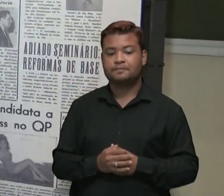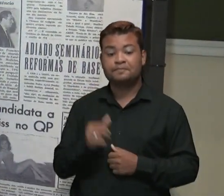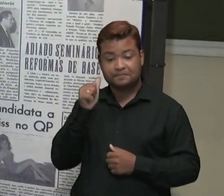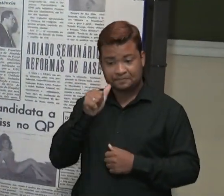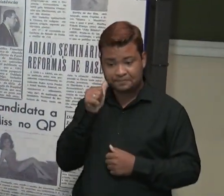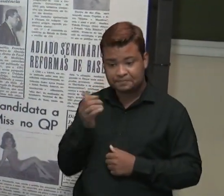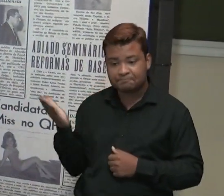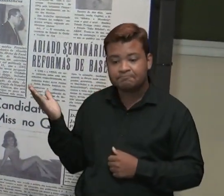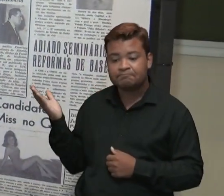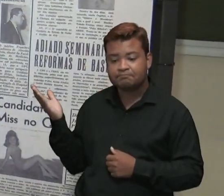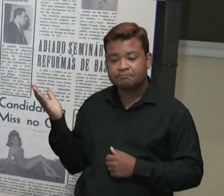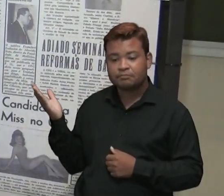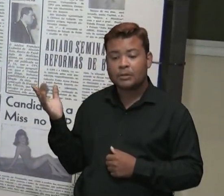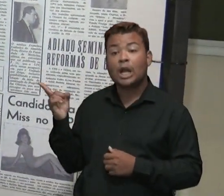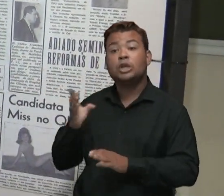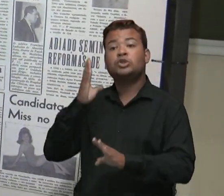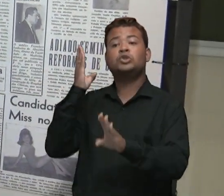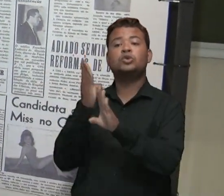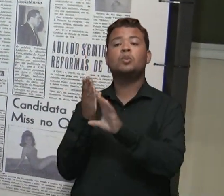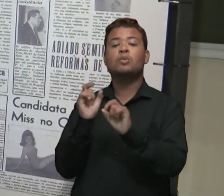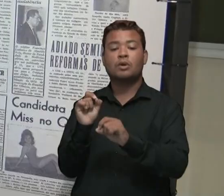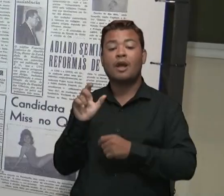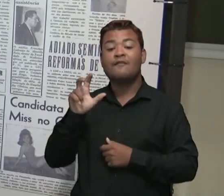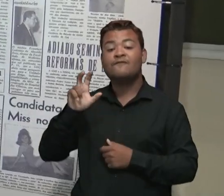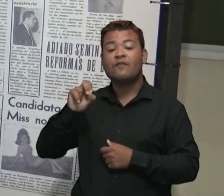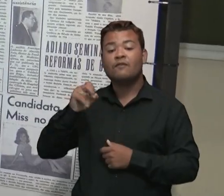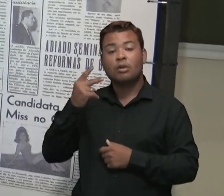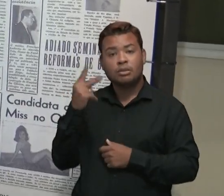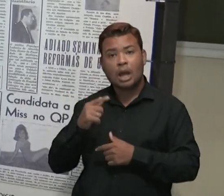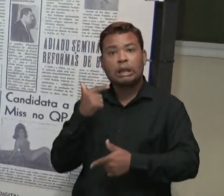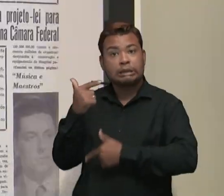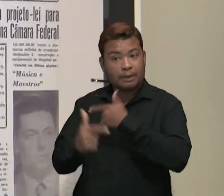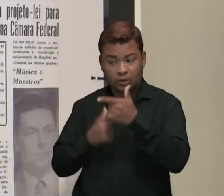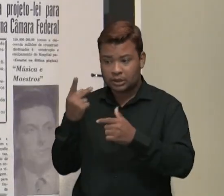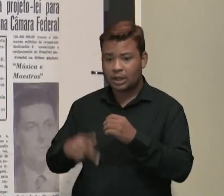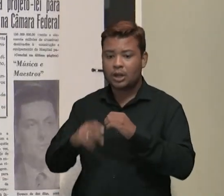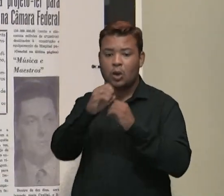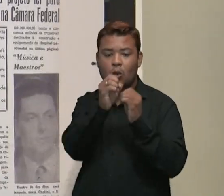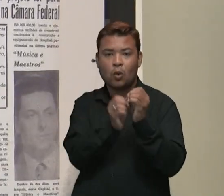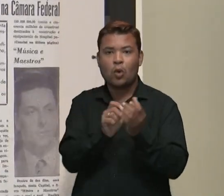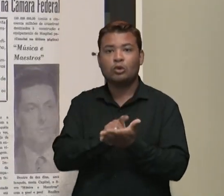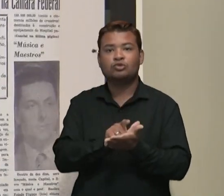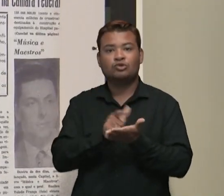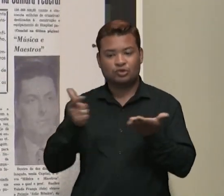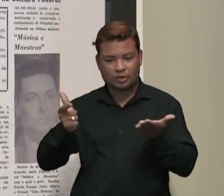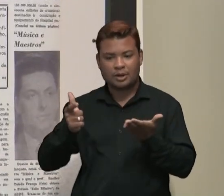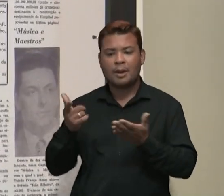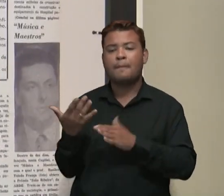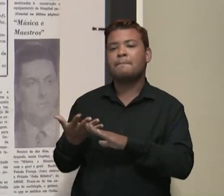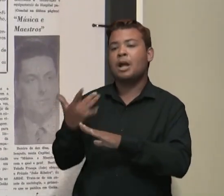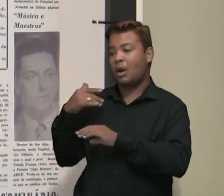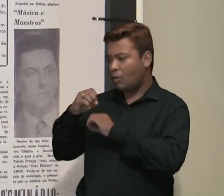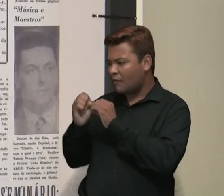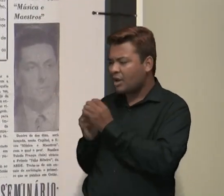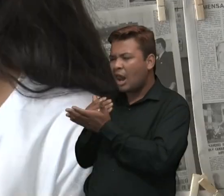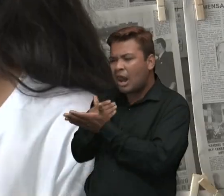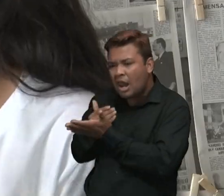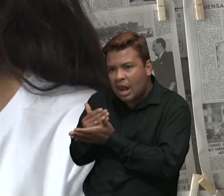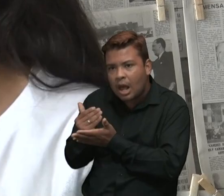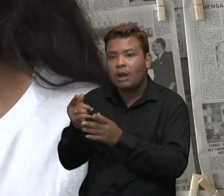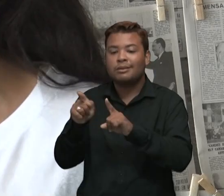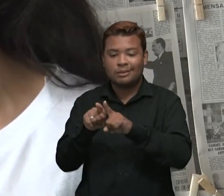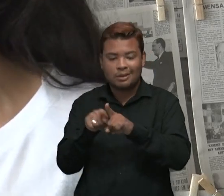Luísa descobriu por acaso que o avô trabalhou em um jornal da UFG que funcionou nos primeiros anos da universidade.